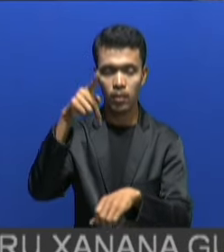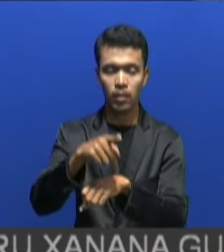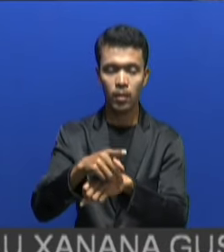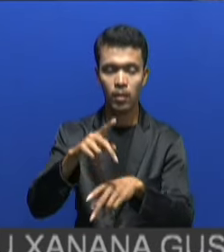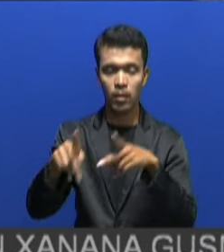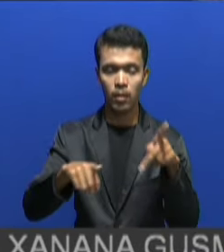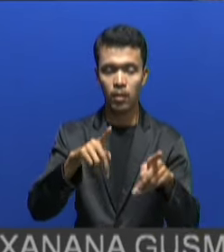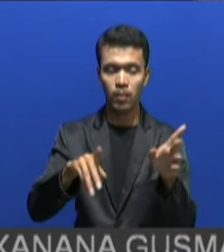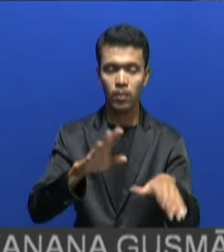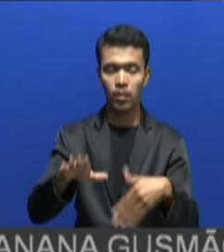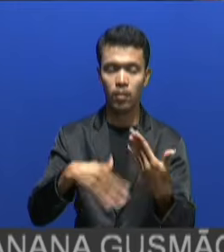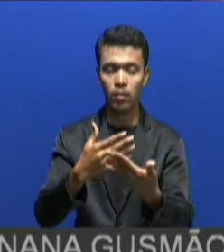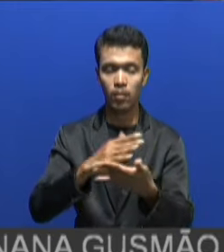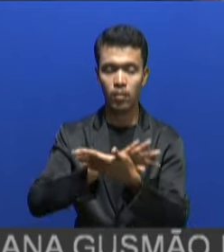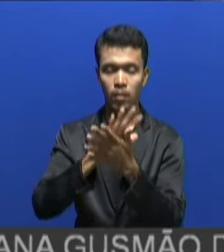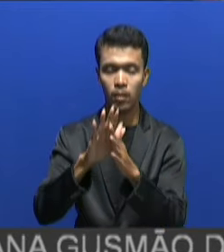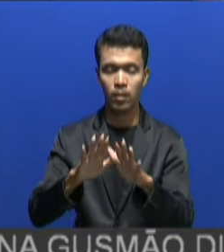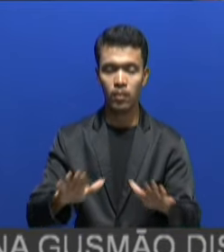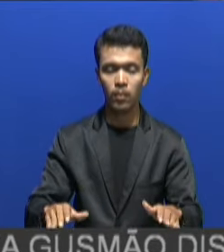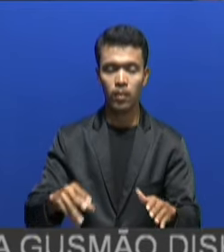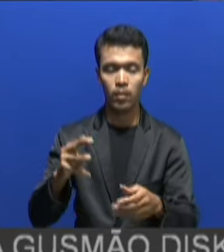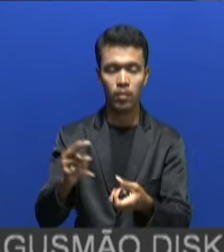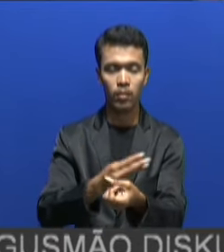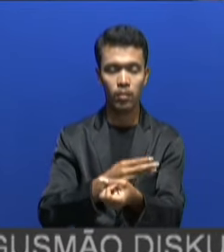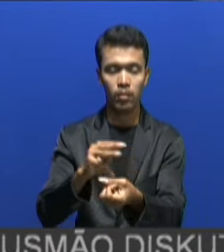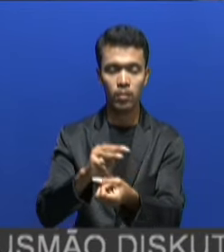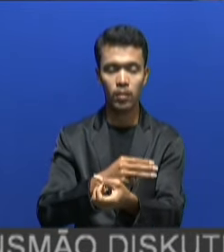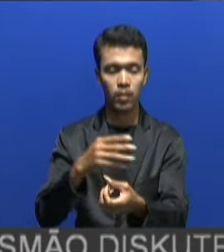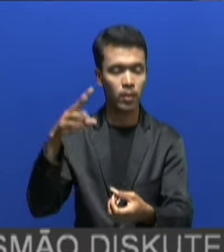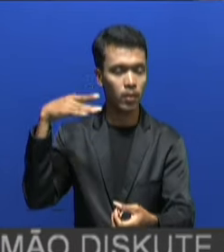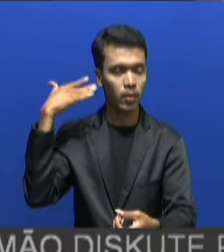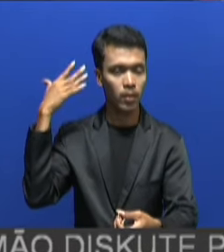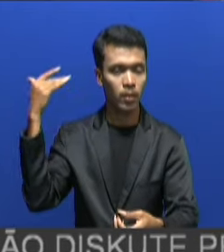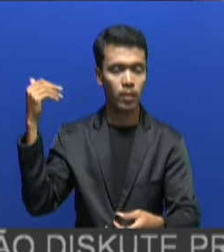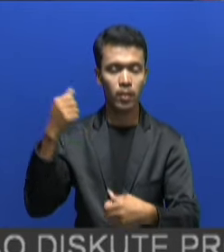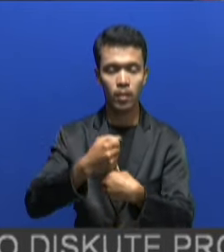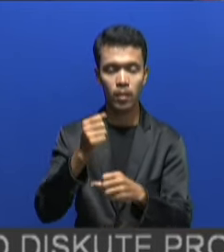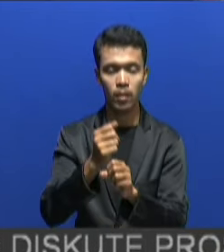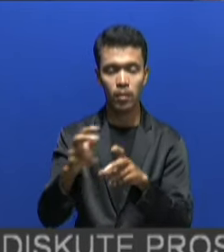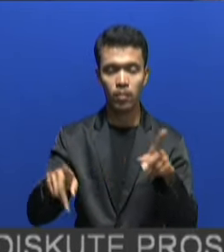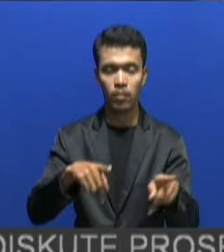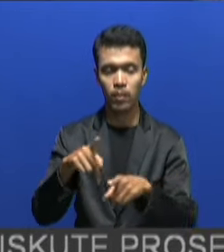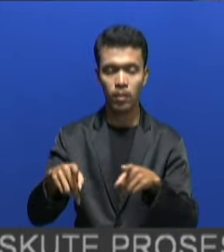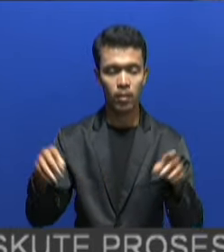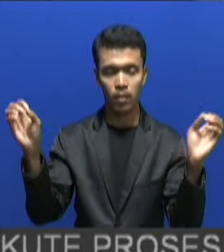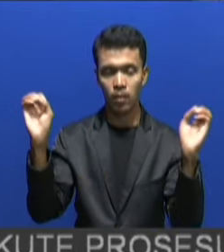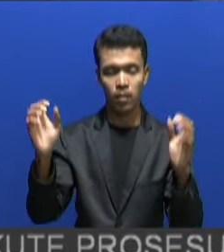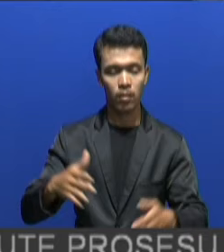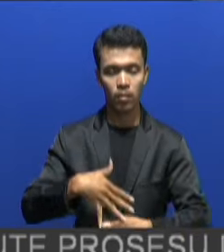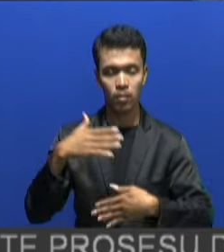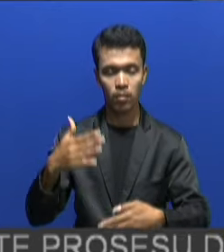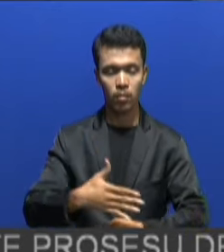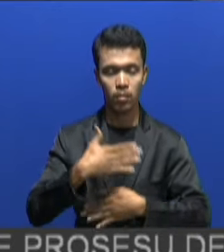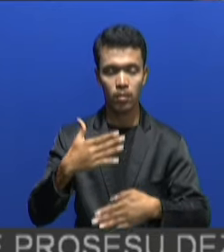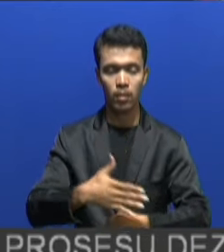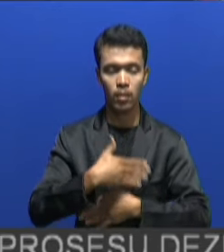outro descansa, e da hora uma música sirne liang, halo barulho, então idene comunidade la sinti la acmate, nós la satisfação idene. E